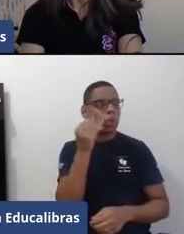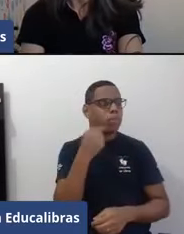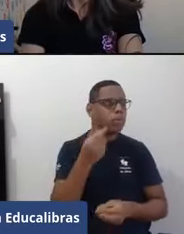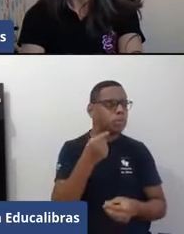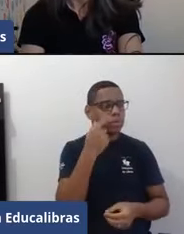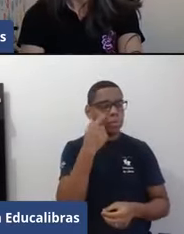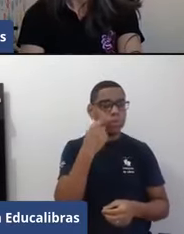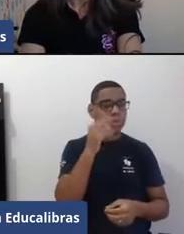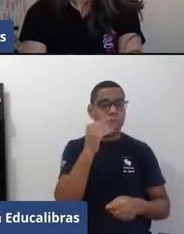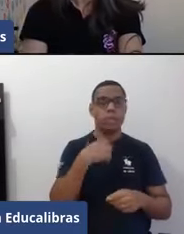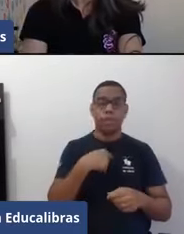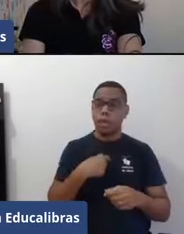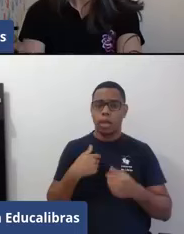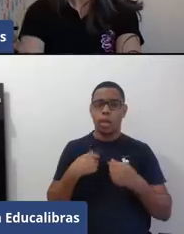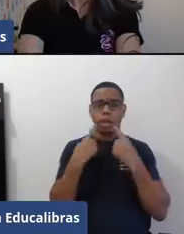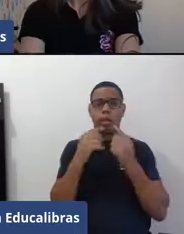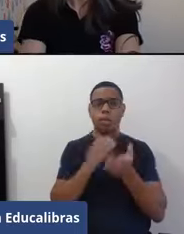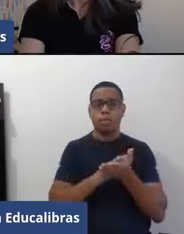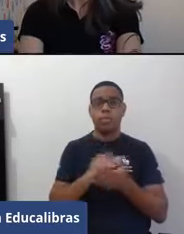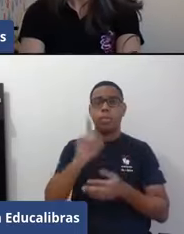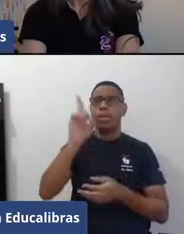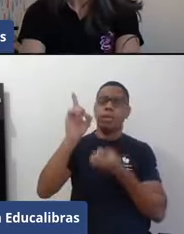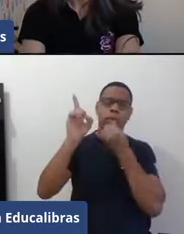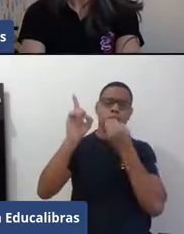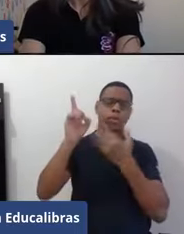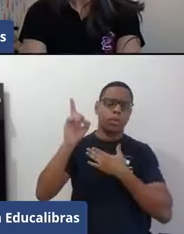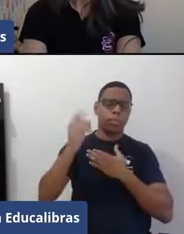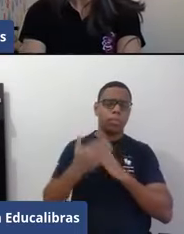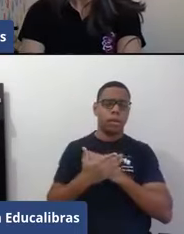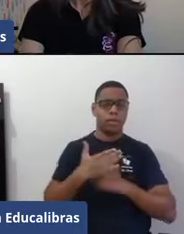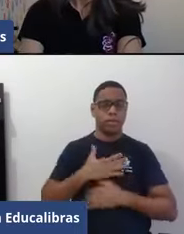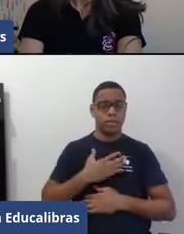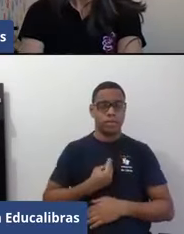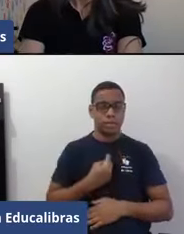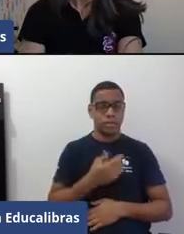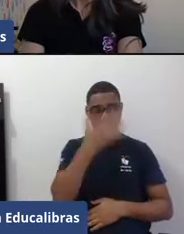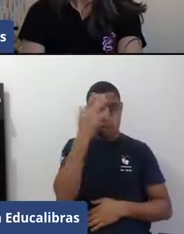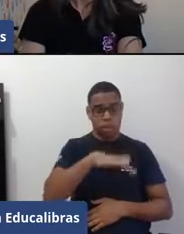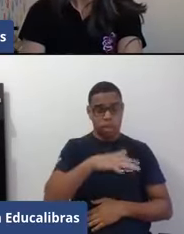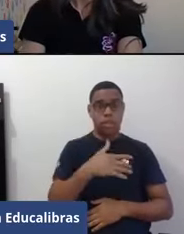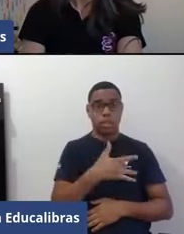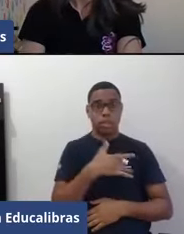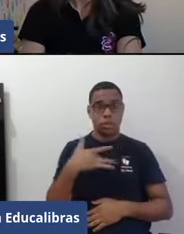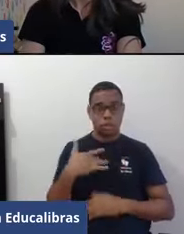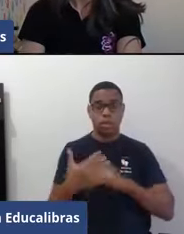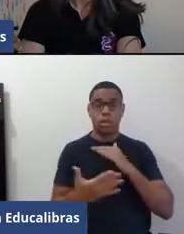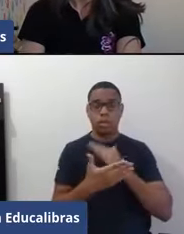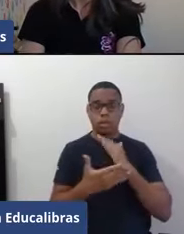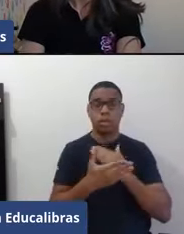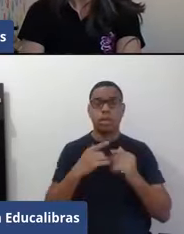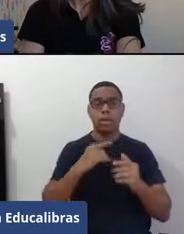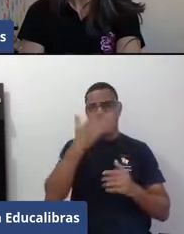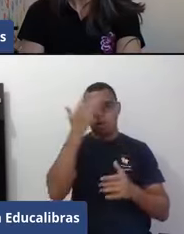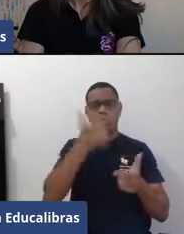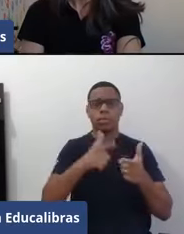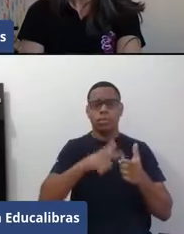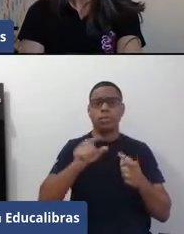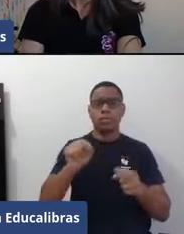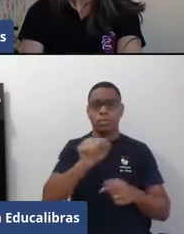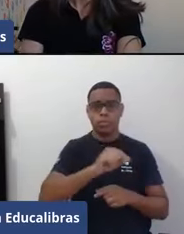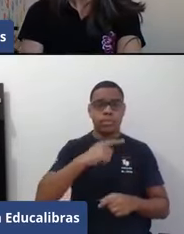tenho o que reclamar, graças a Deus. Deus é bom na minha vida. O pessoal da saúde me atende bem aqui. Tem muita gente com problema. Eu não estou com problema